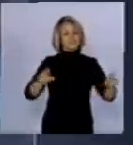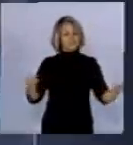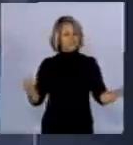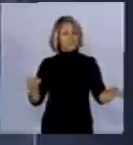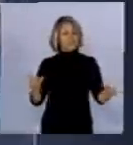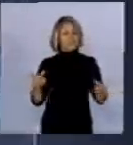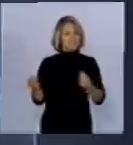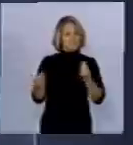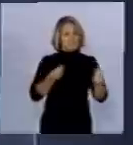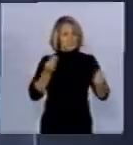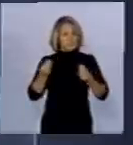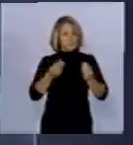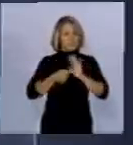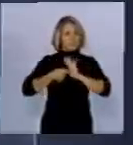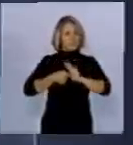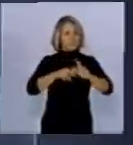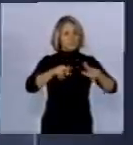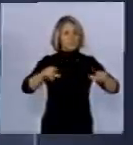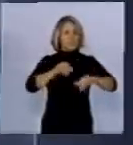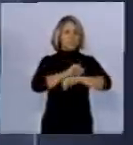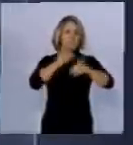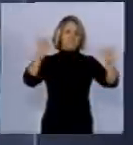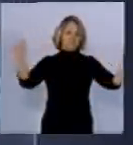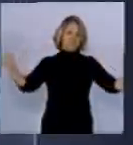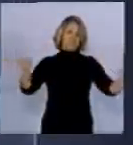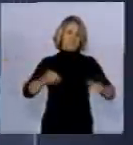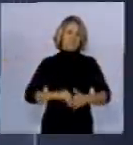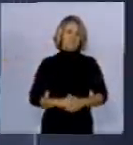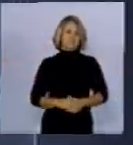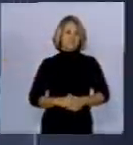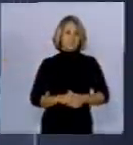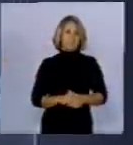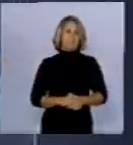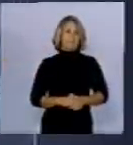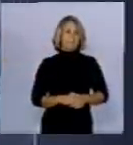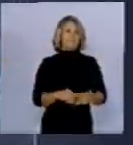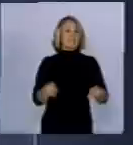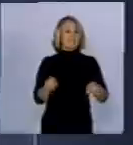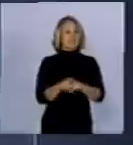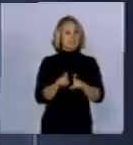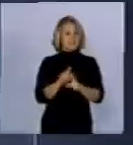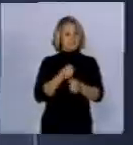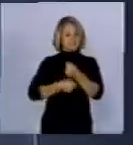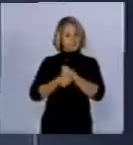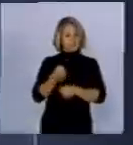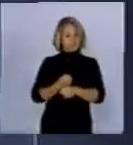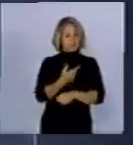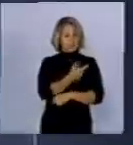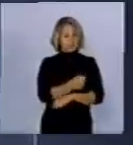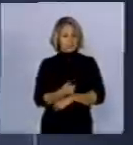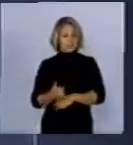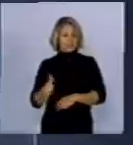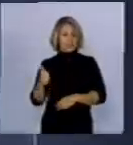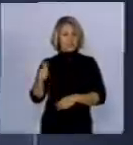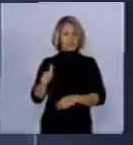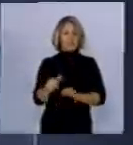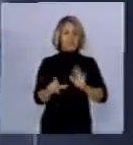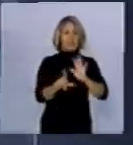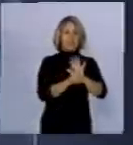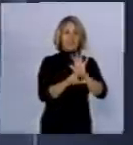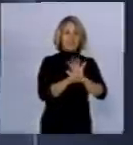formas diferentes de expressão pois bem então em 2011 o advento da lei